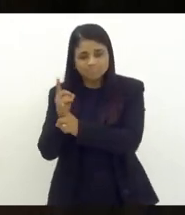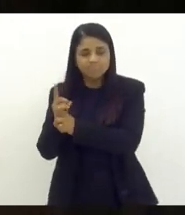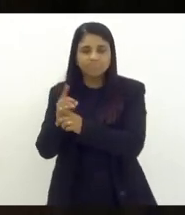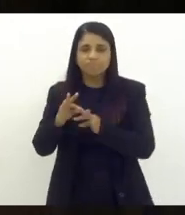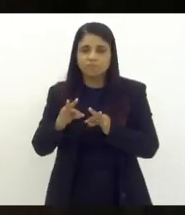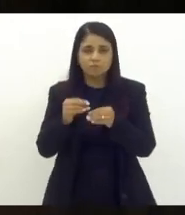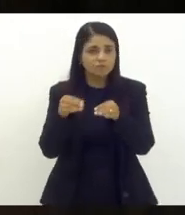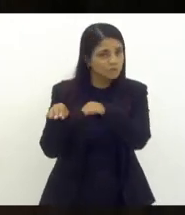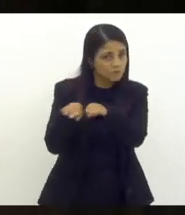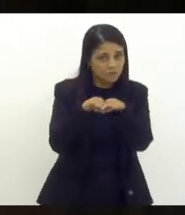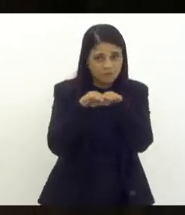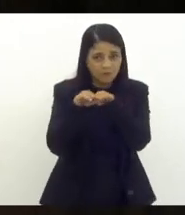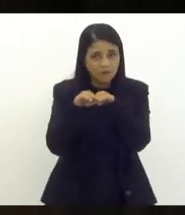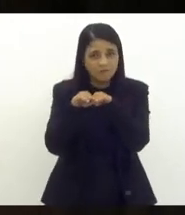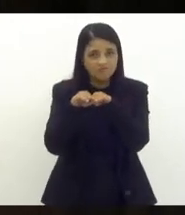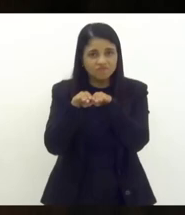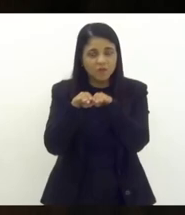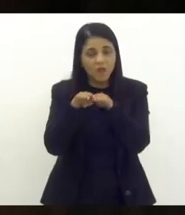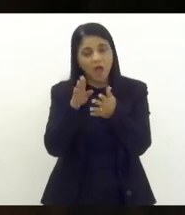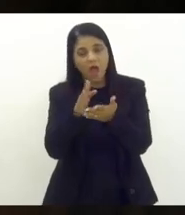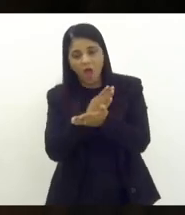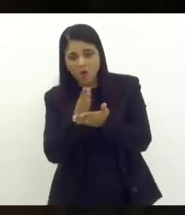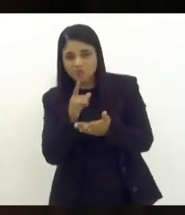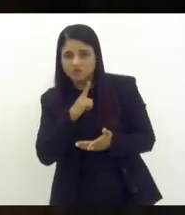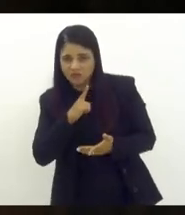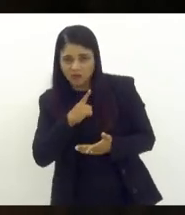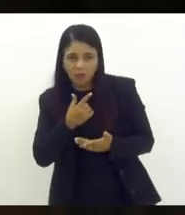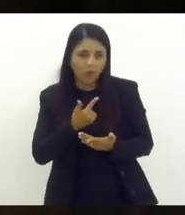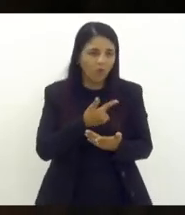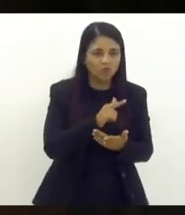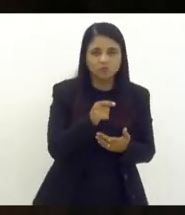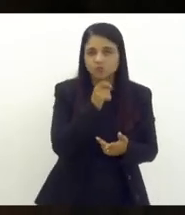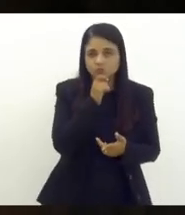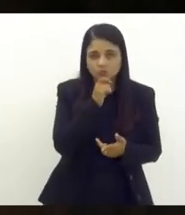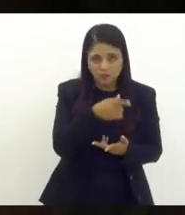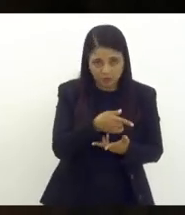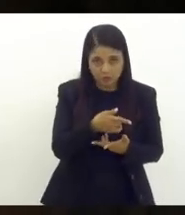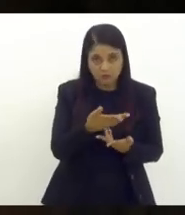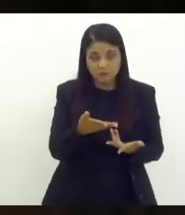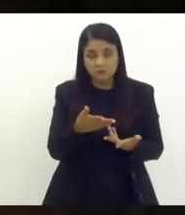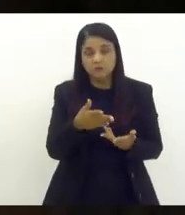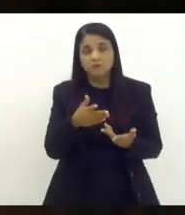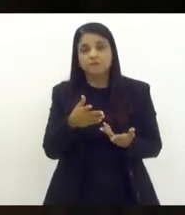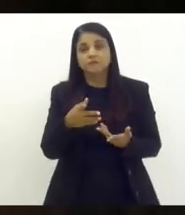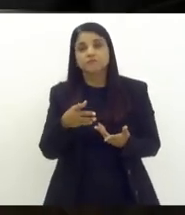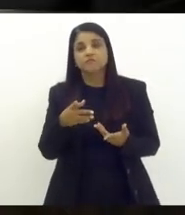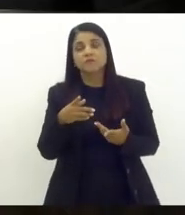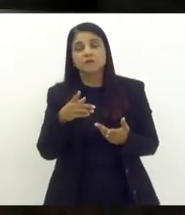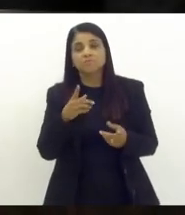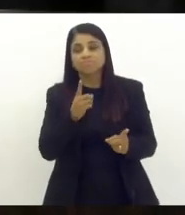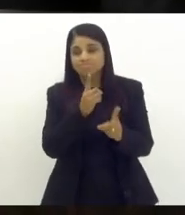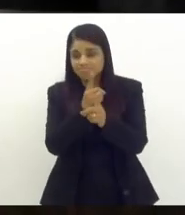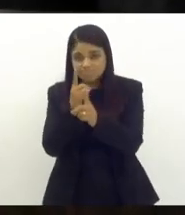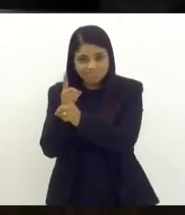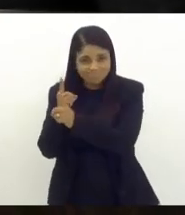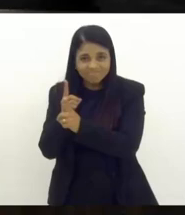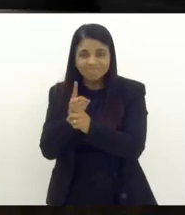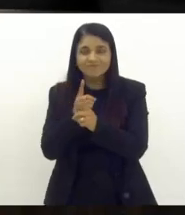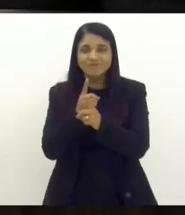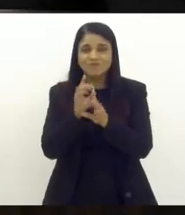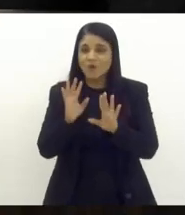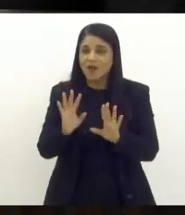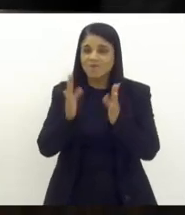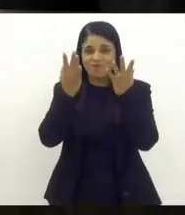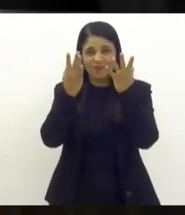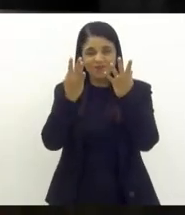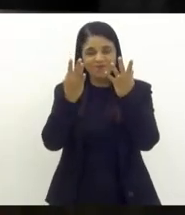infelizmente só se tornam para alguns foi aonde que eu falo que nada é por acaso onde nós nos esbarramos em um evento